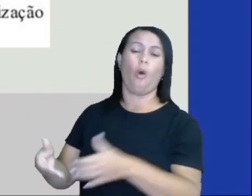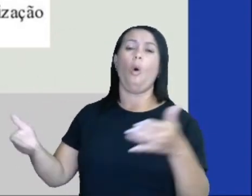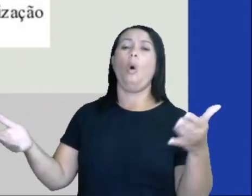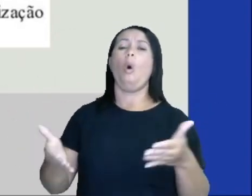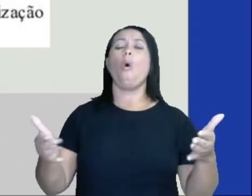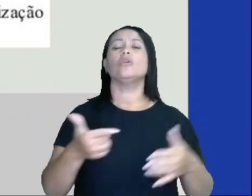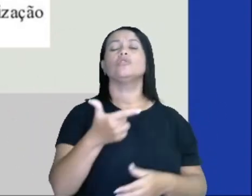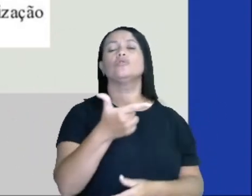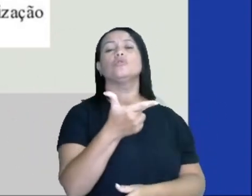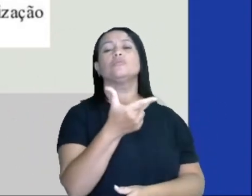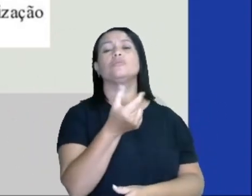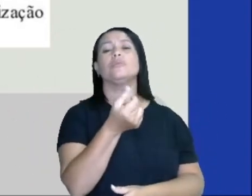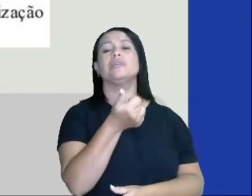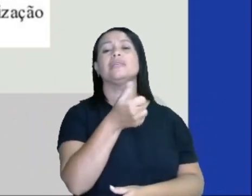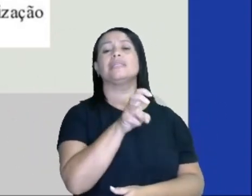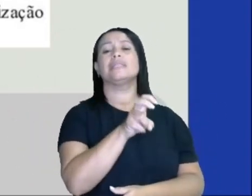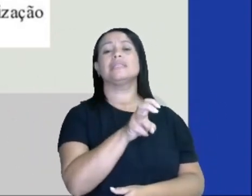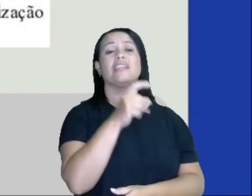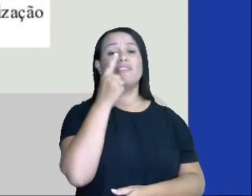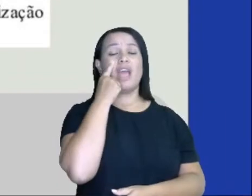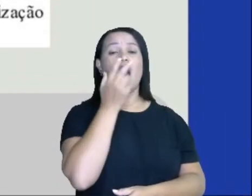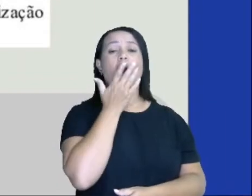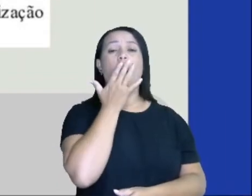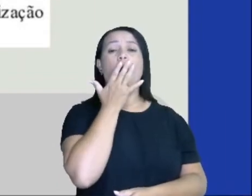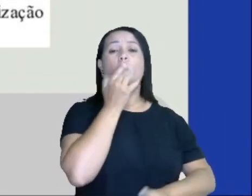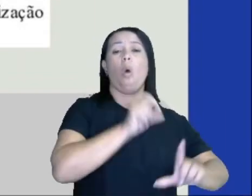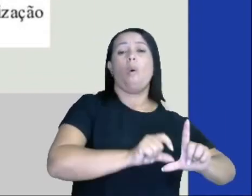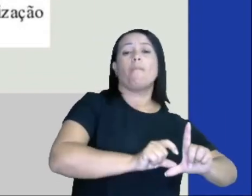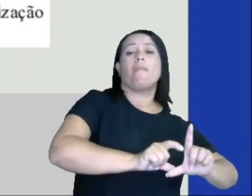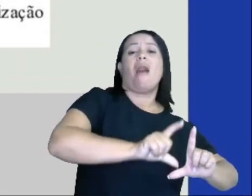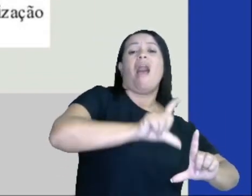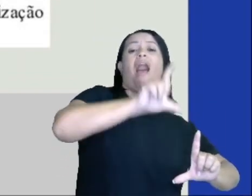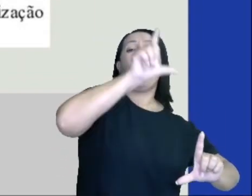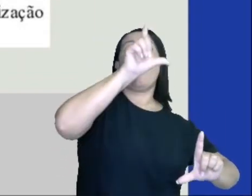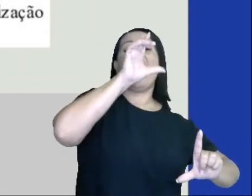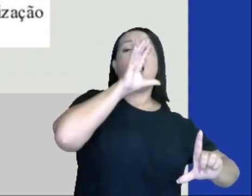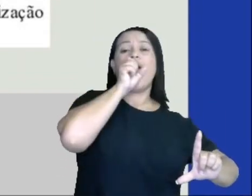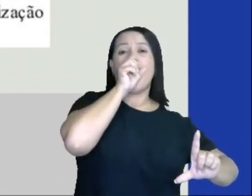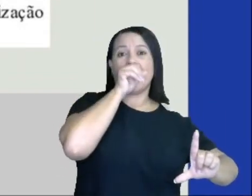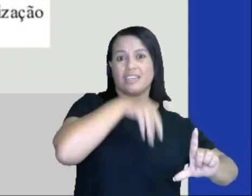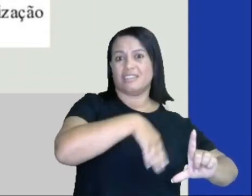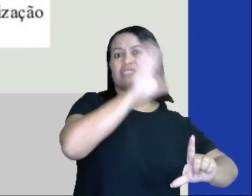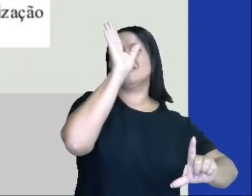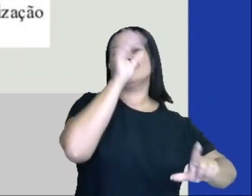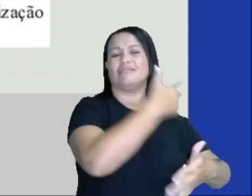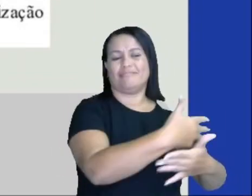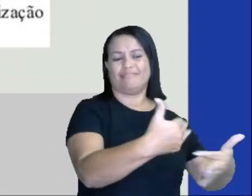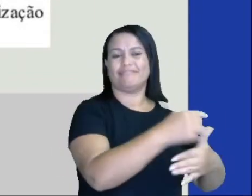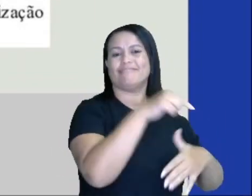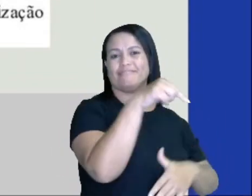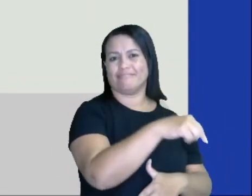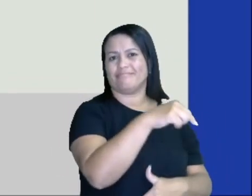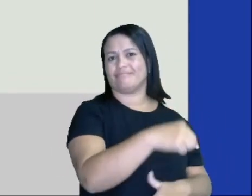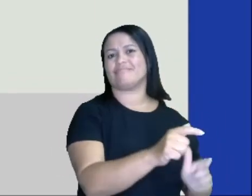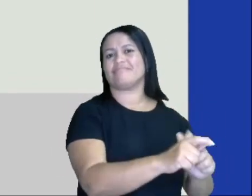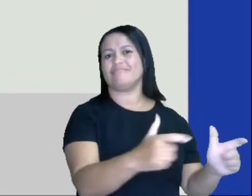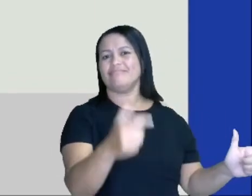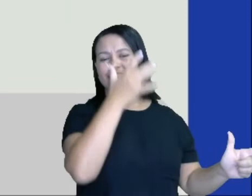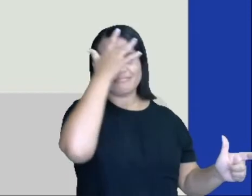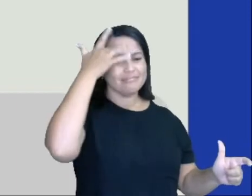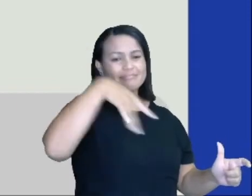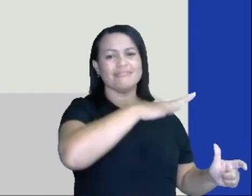atualmente em 2015, olha como a barra laranja, né? A população está muito mais urbanizada. Nesse mapa